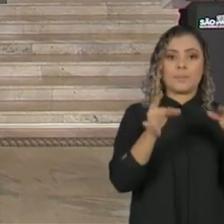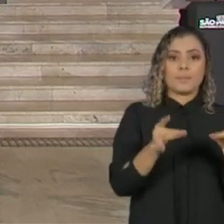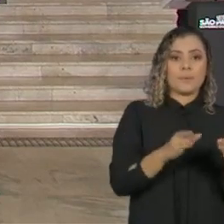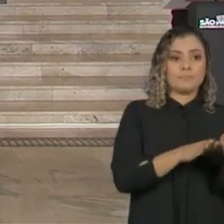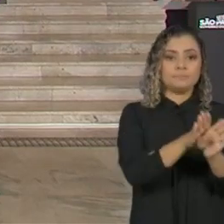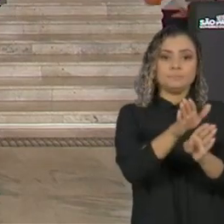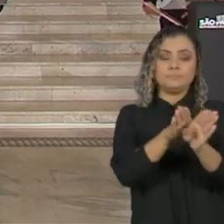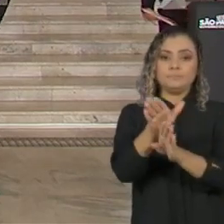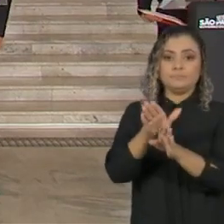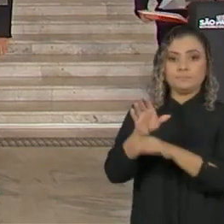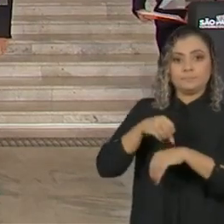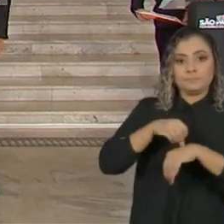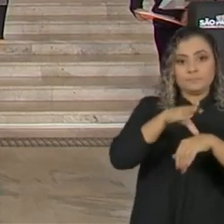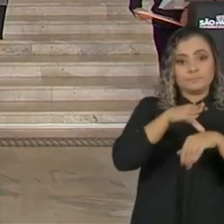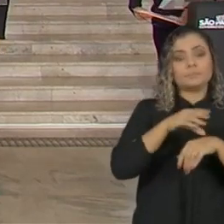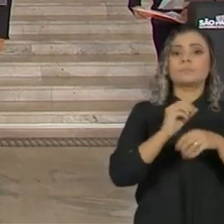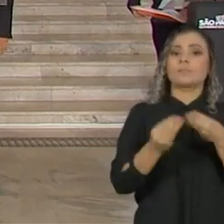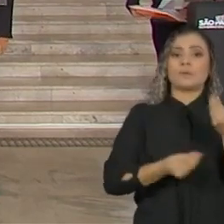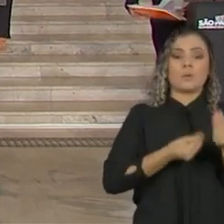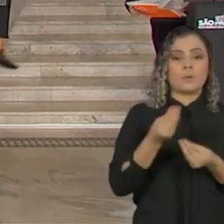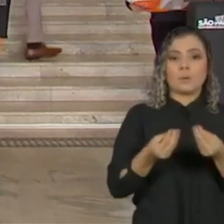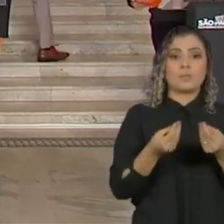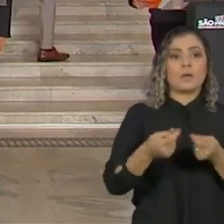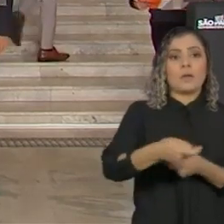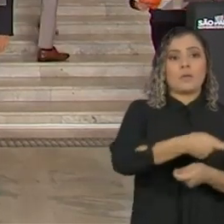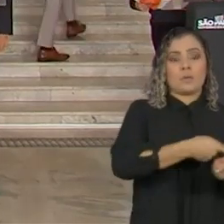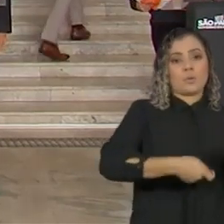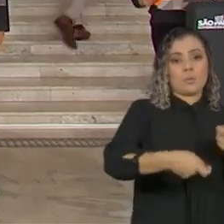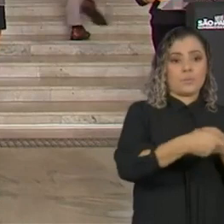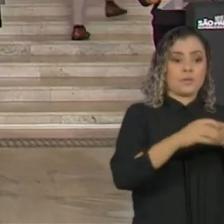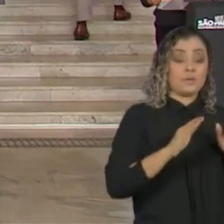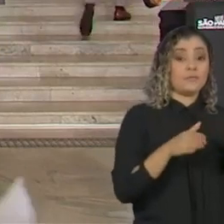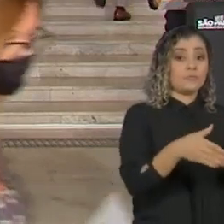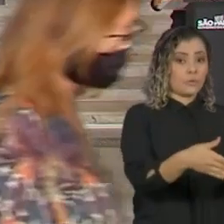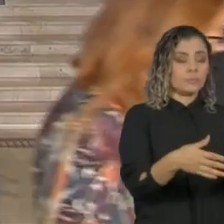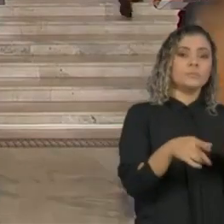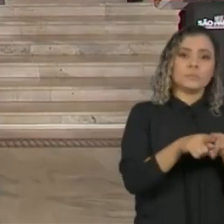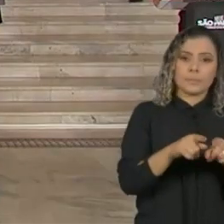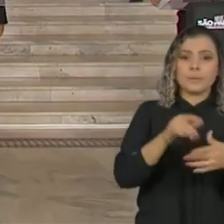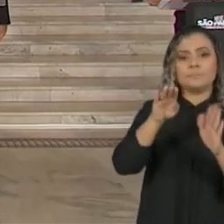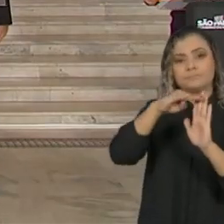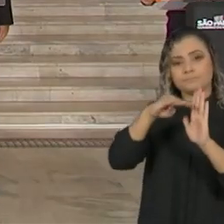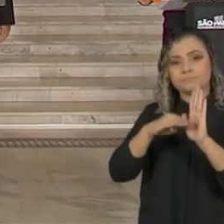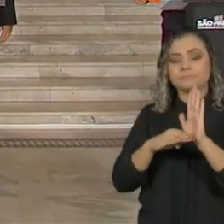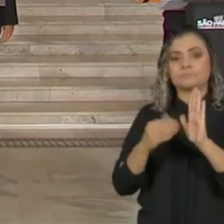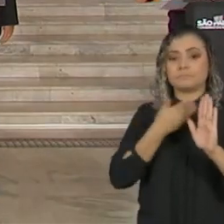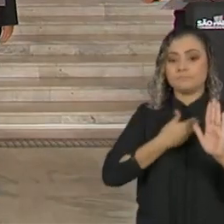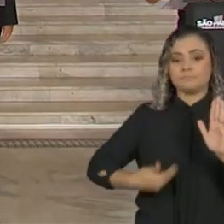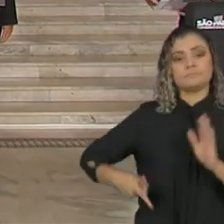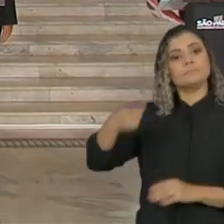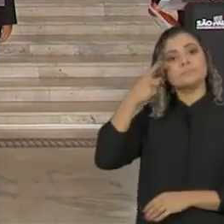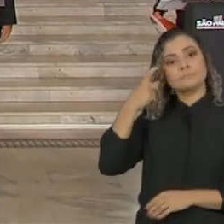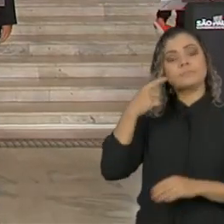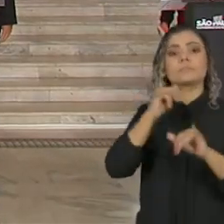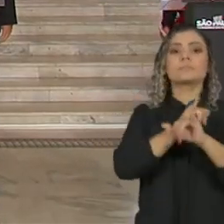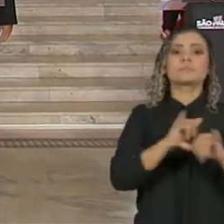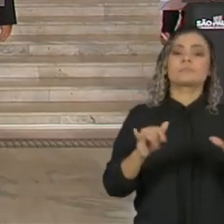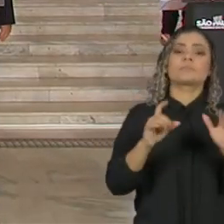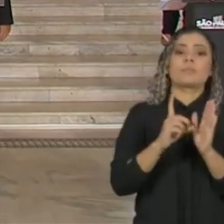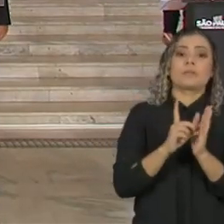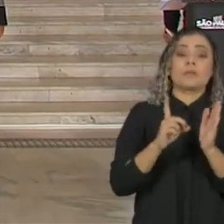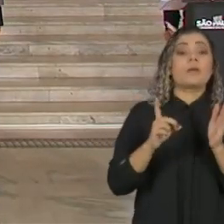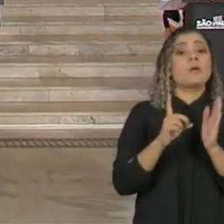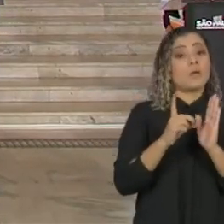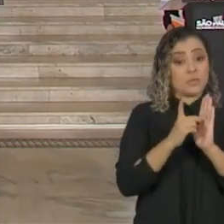medidas de combate à crise econômica. Entre outras medidas, o governador João Dória publicou hoje um